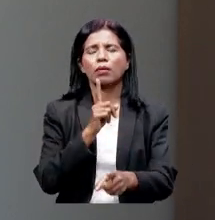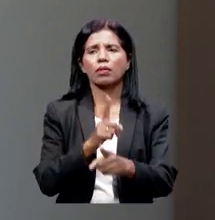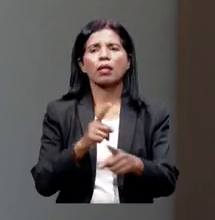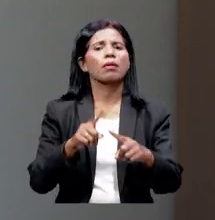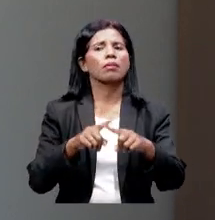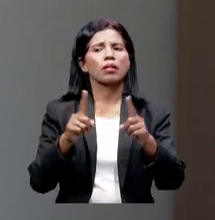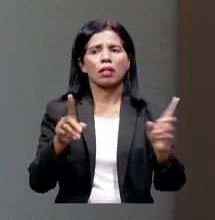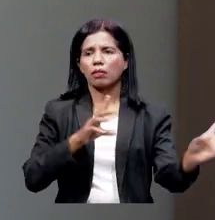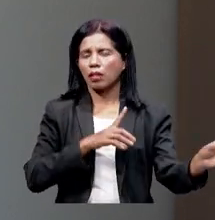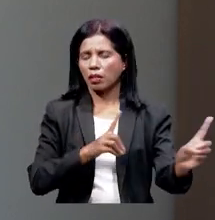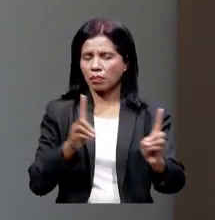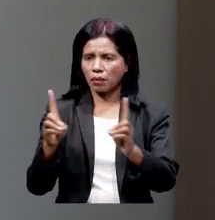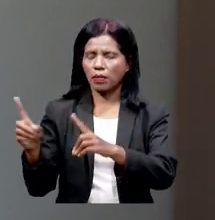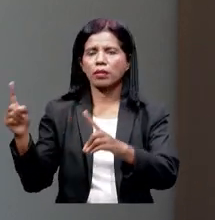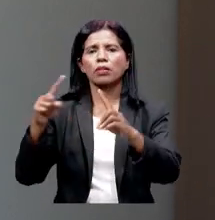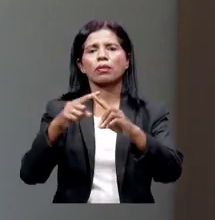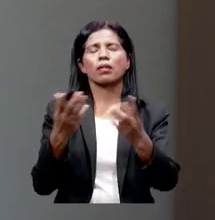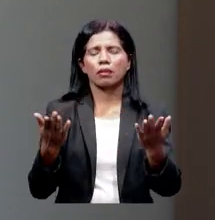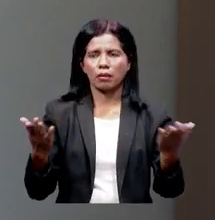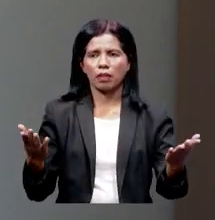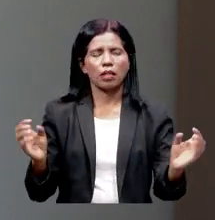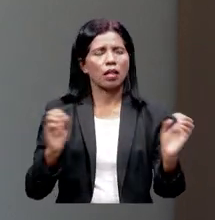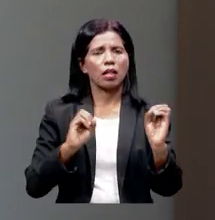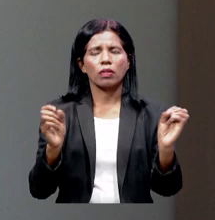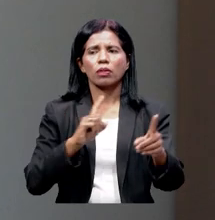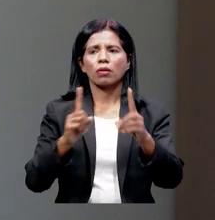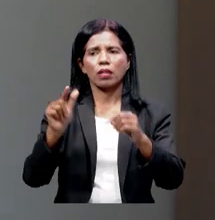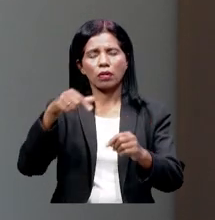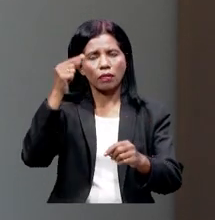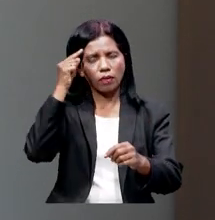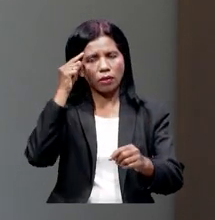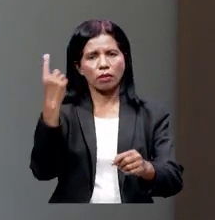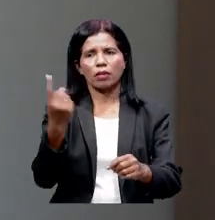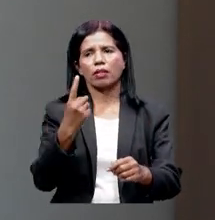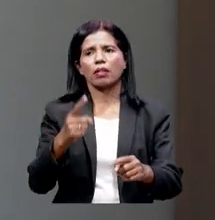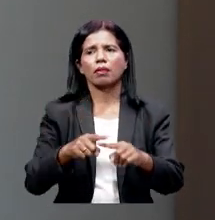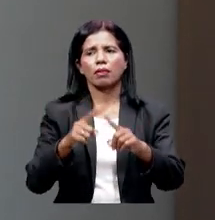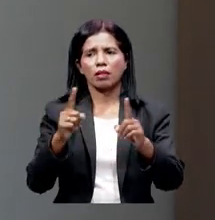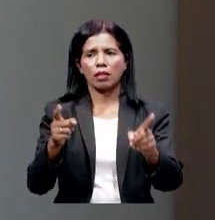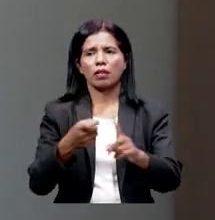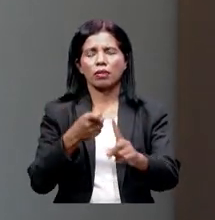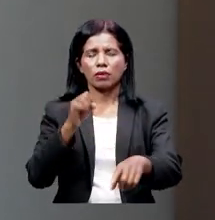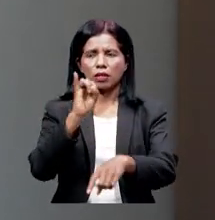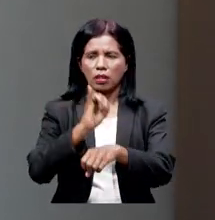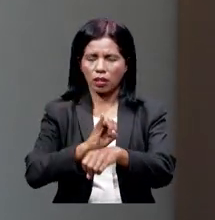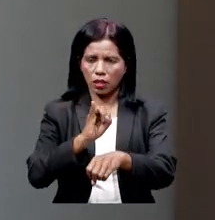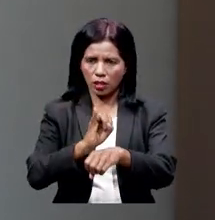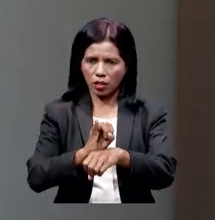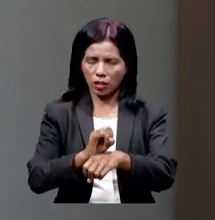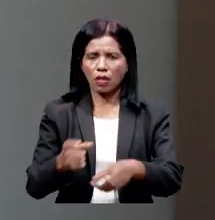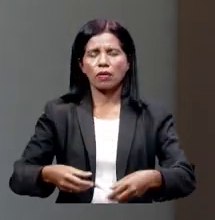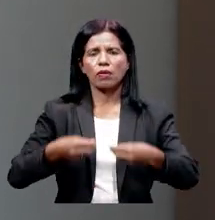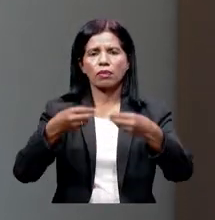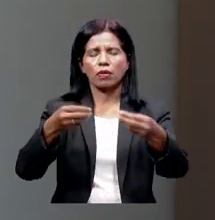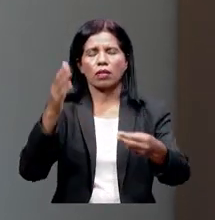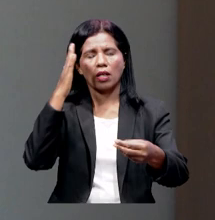benini implementação to NB, la os colihanes ne ba governo de. Parte uma creda ninia mos po Hanoi na